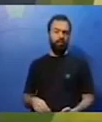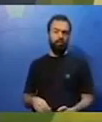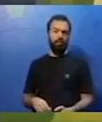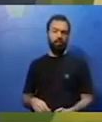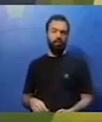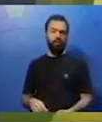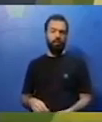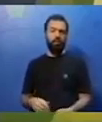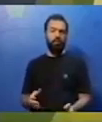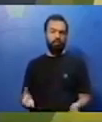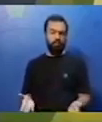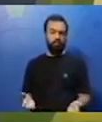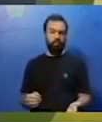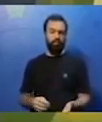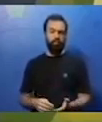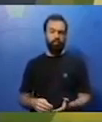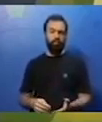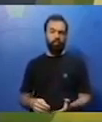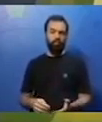Bom,